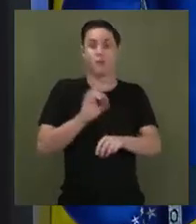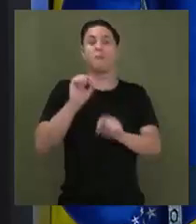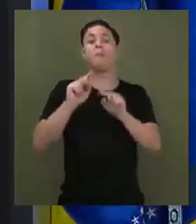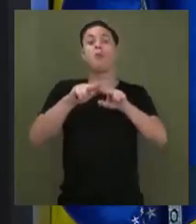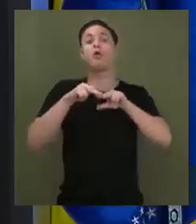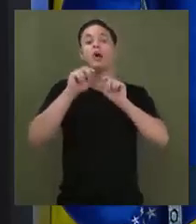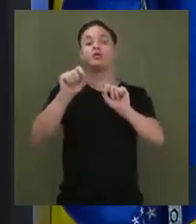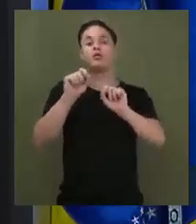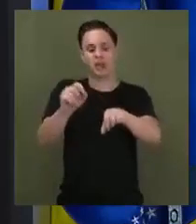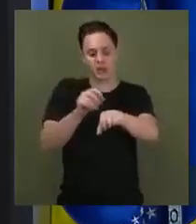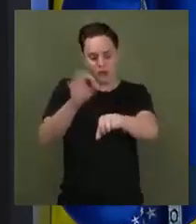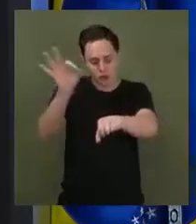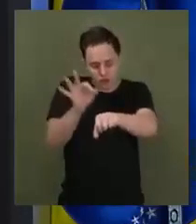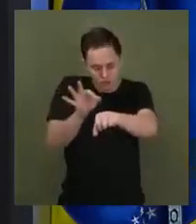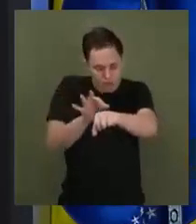órgãos.